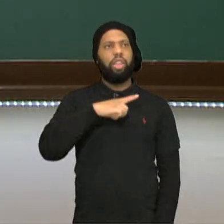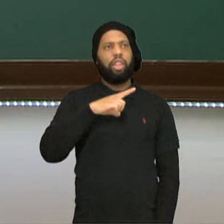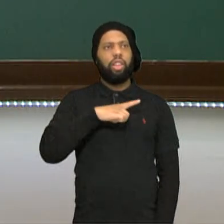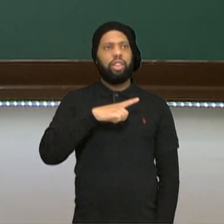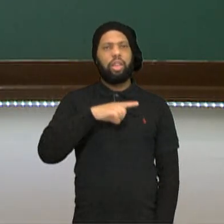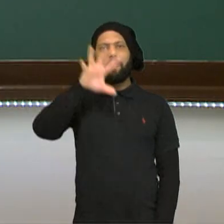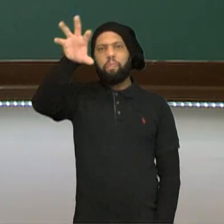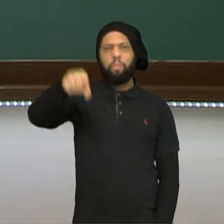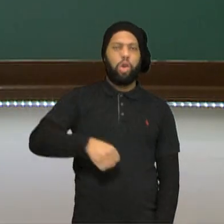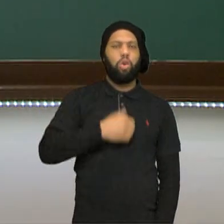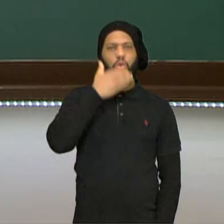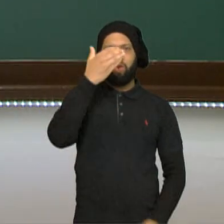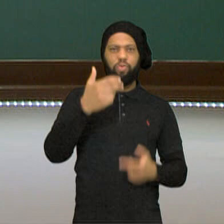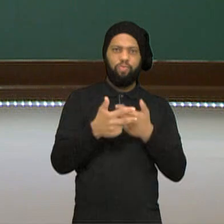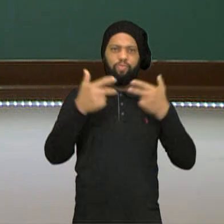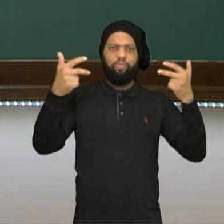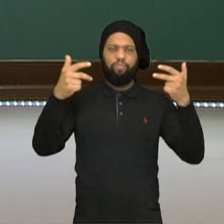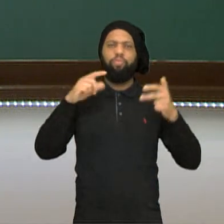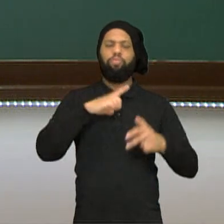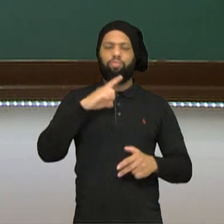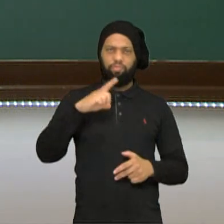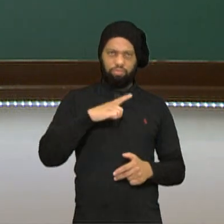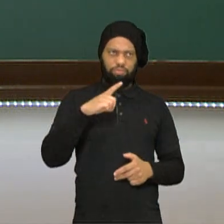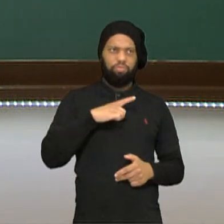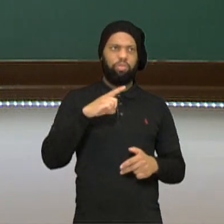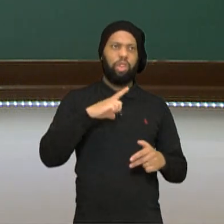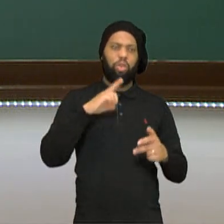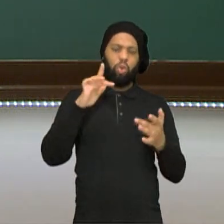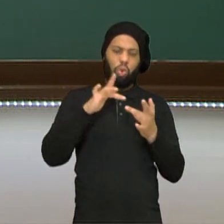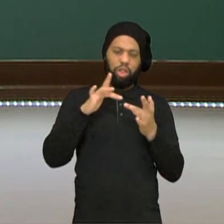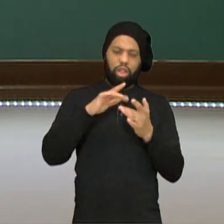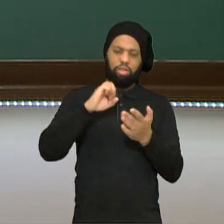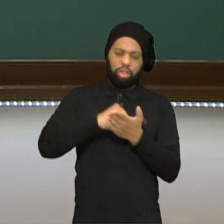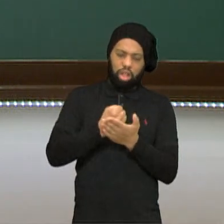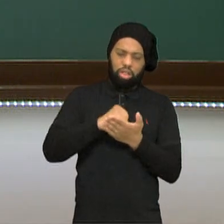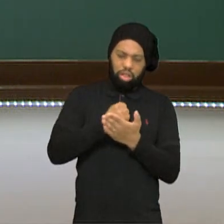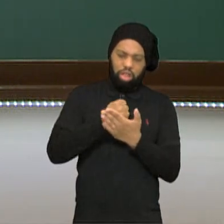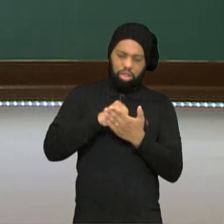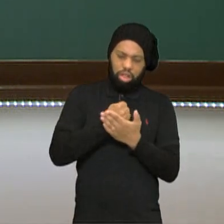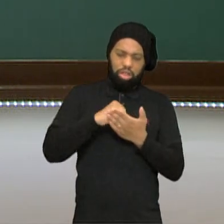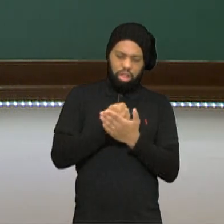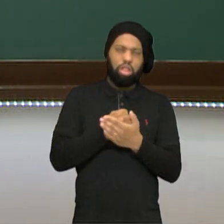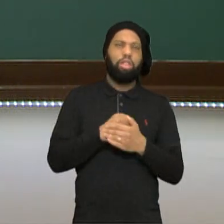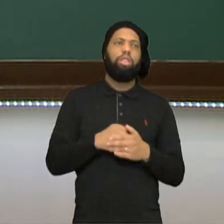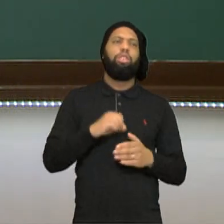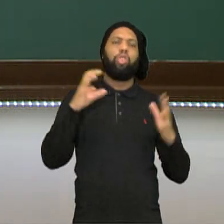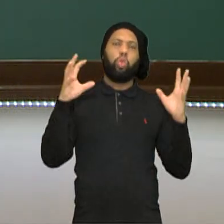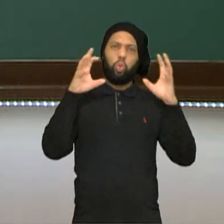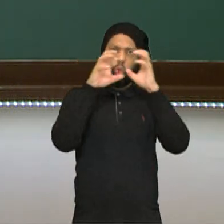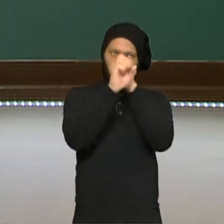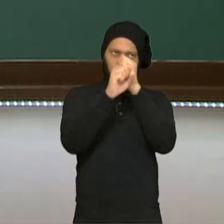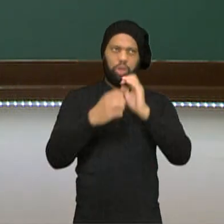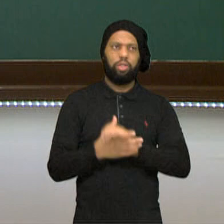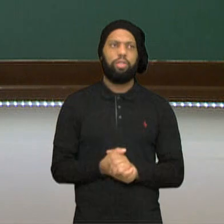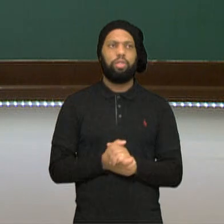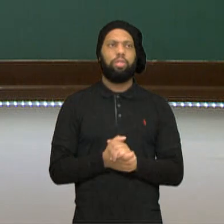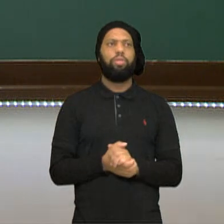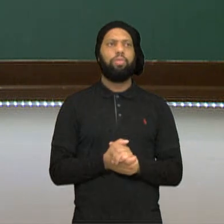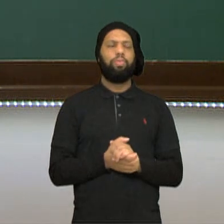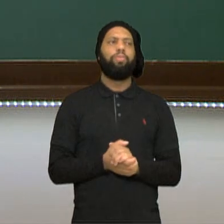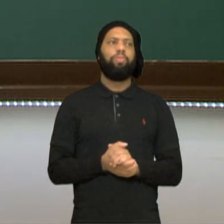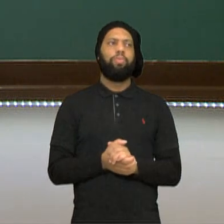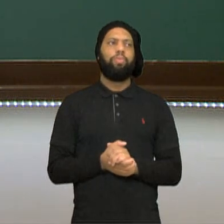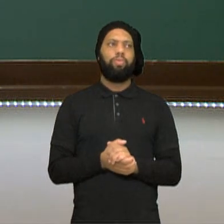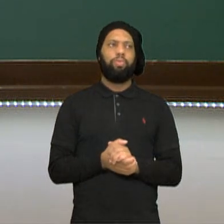ali da natureza, que é um líquido transparente em contato, né? Com a atmosfera ele fica escuro, tá? Então está